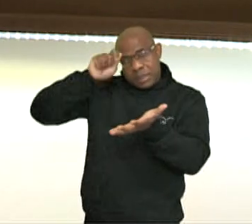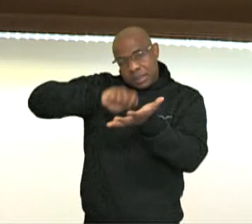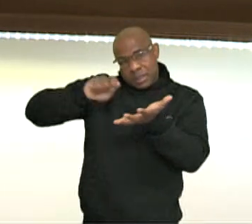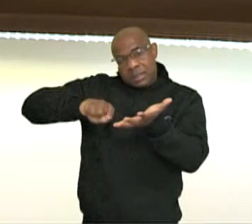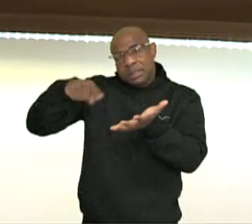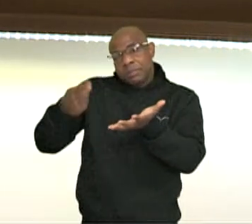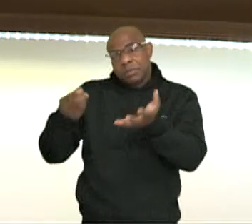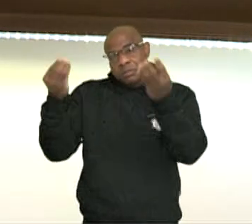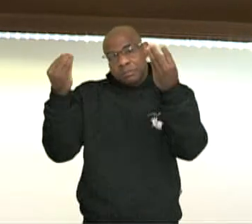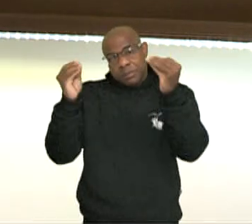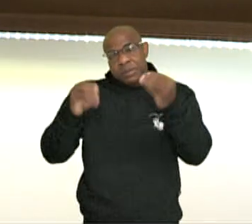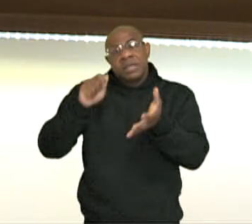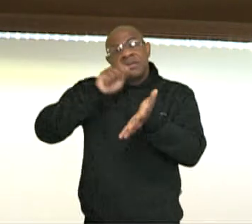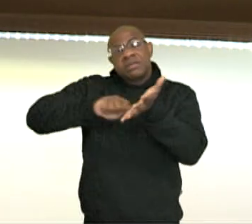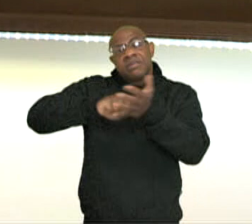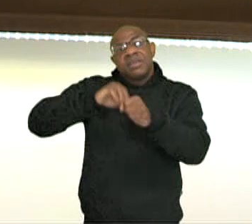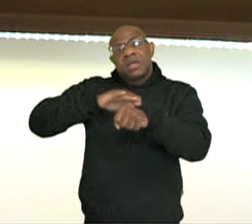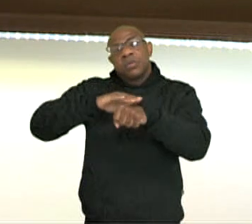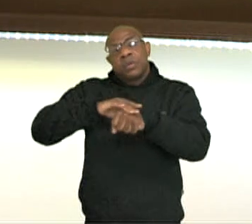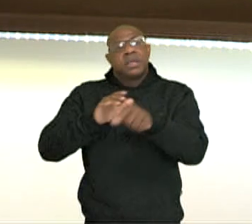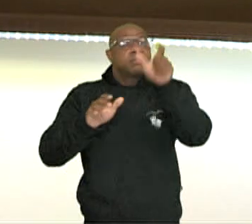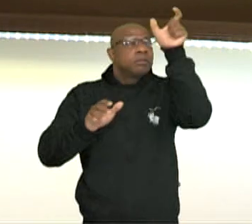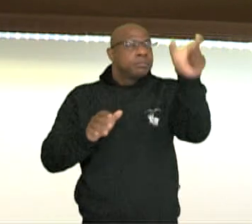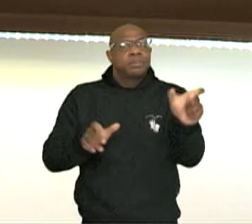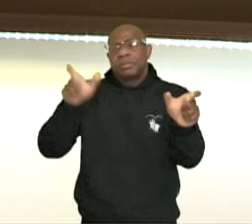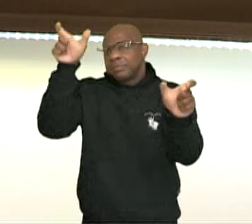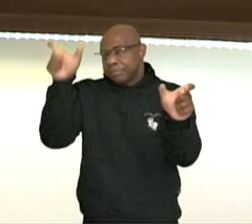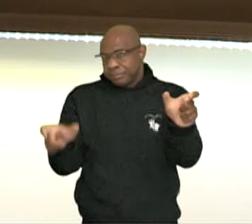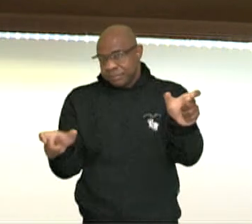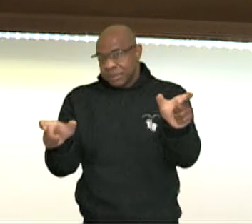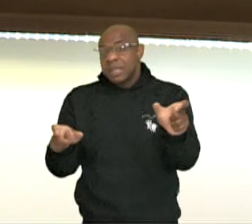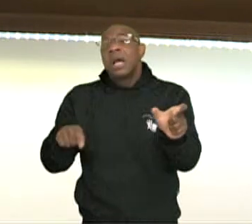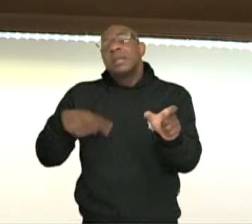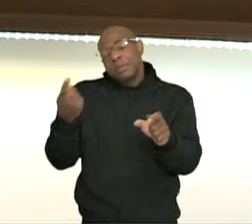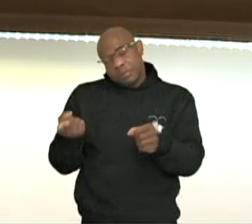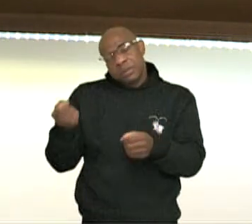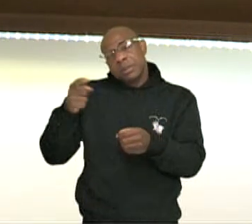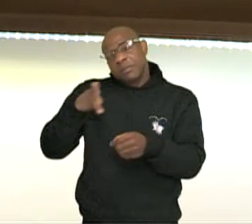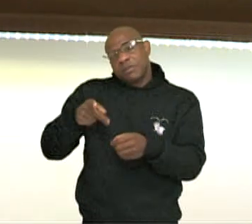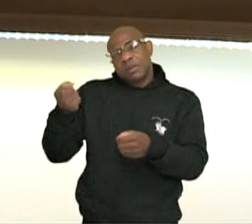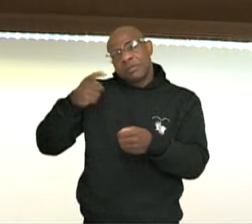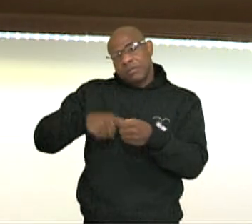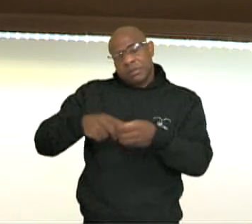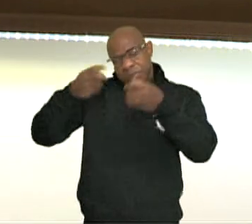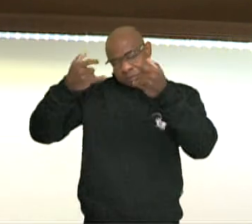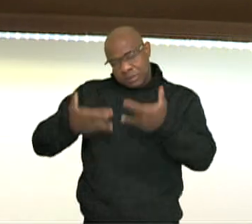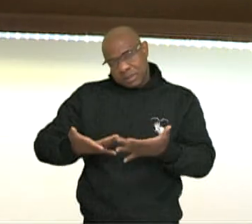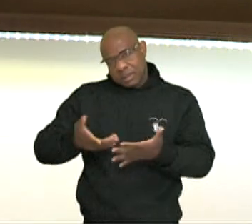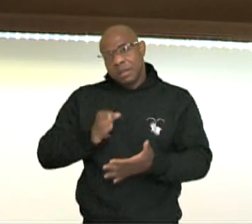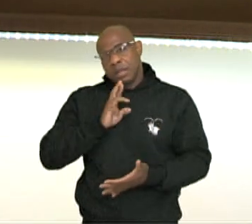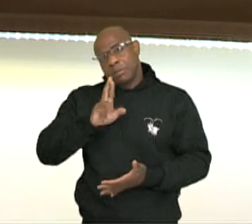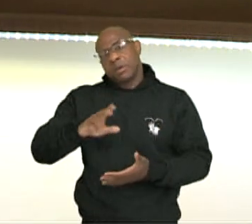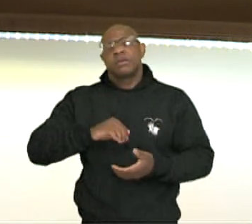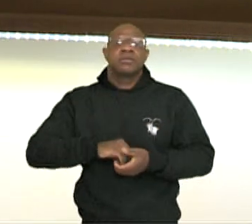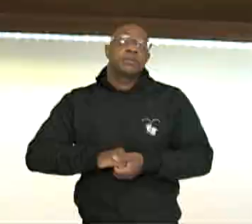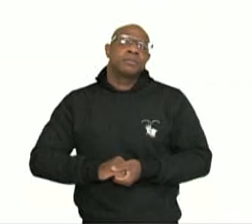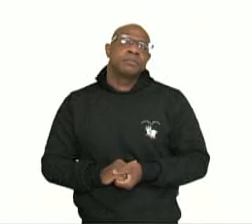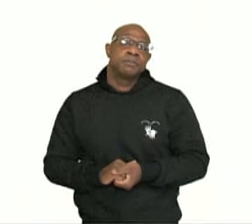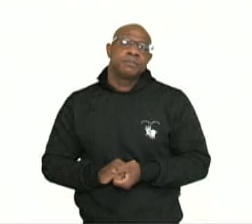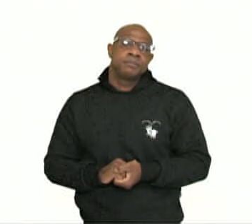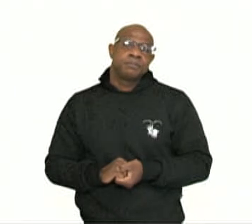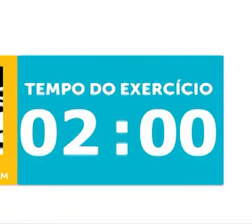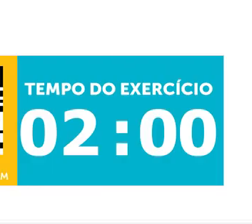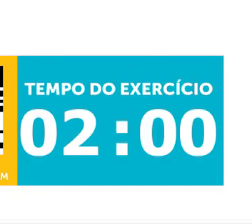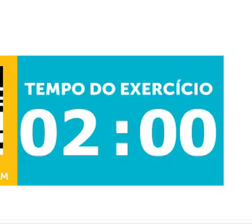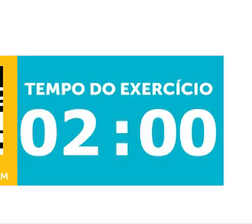elencar, descrever essas doenças, então, essas verminoses, e a professora já volta para juntos falarmos mais sobre esse quadro das doenças. Até